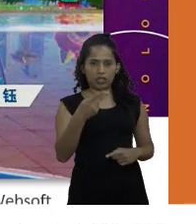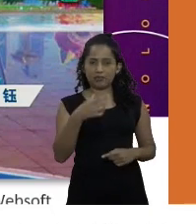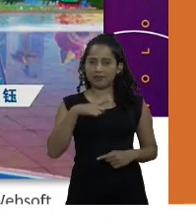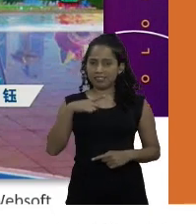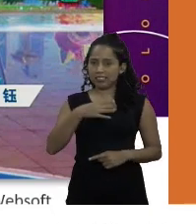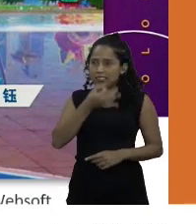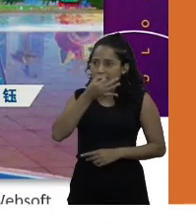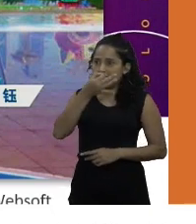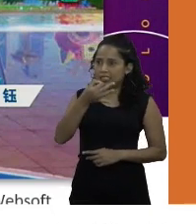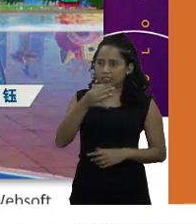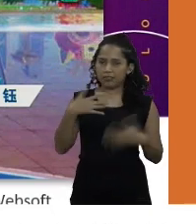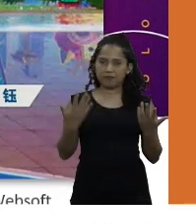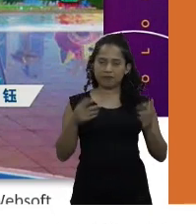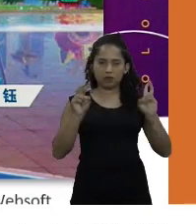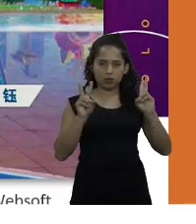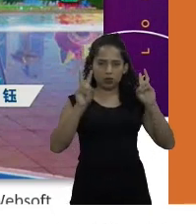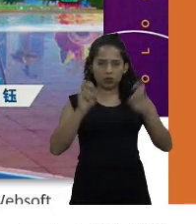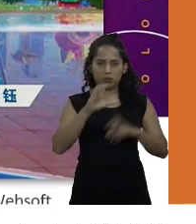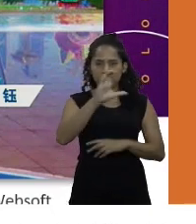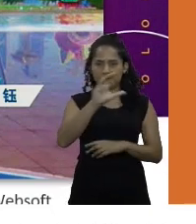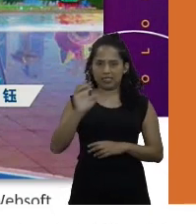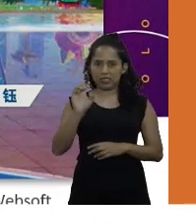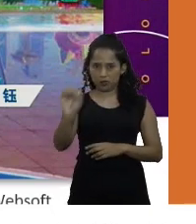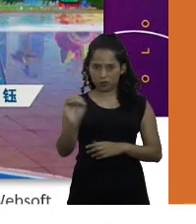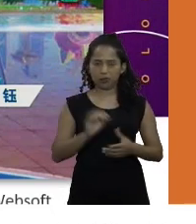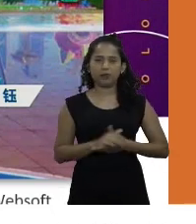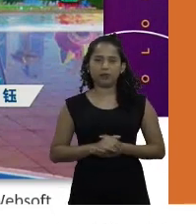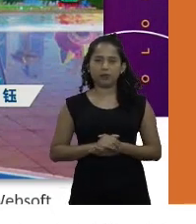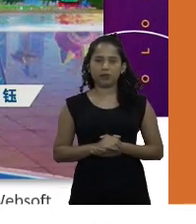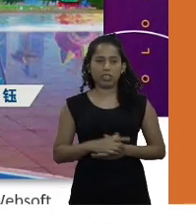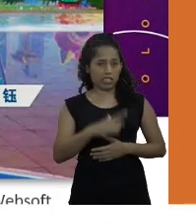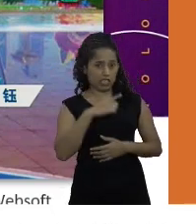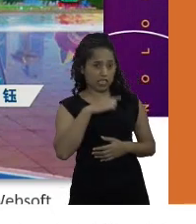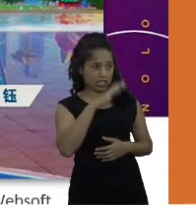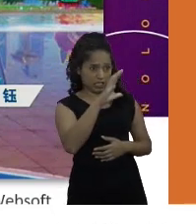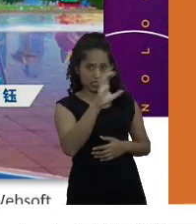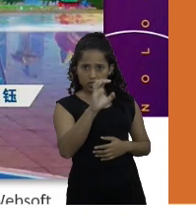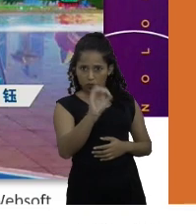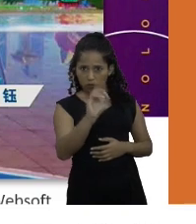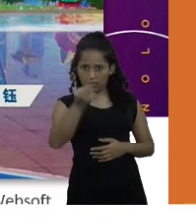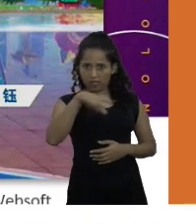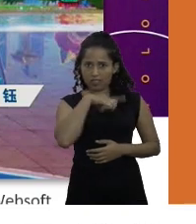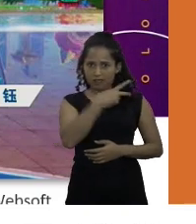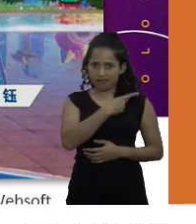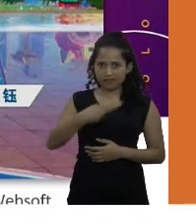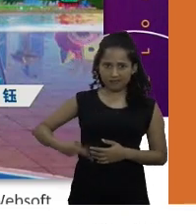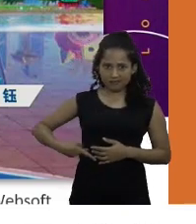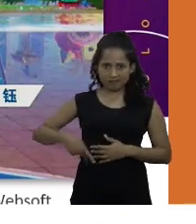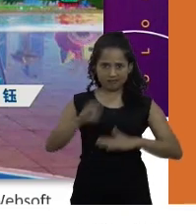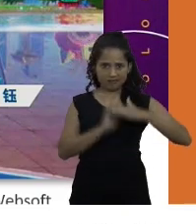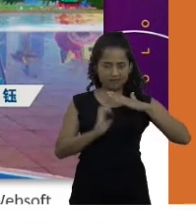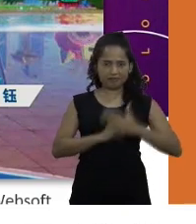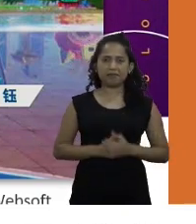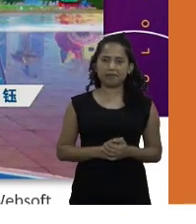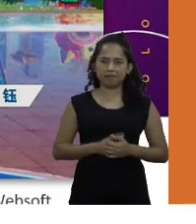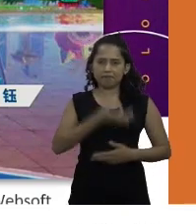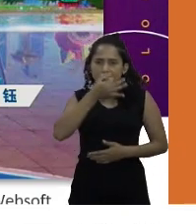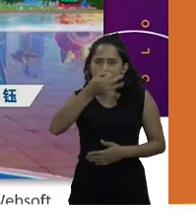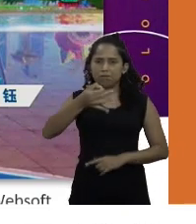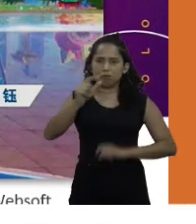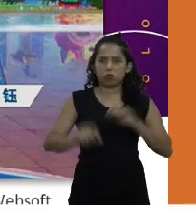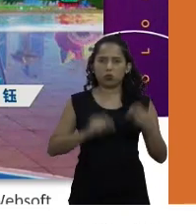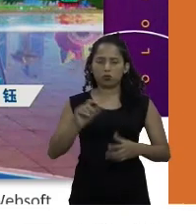faço muito a CEOs. Tem algum CEO aqui? Não. CEO de empresa? A crítica que eu faço é a